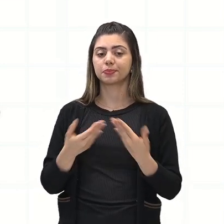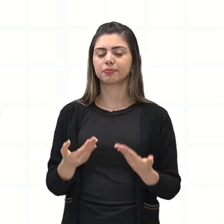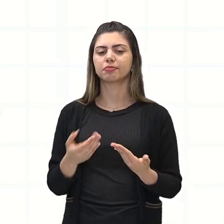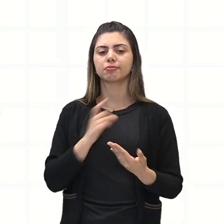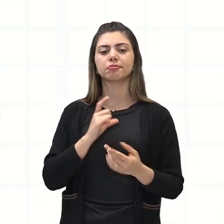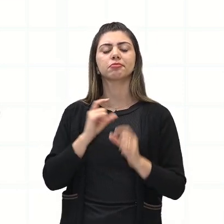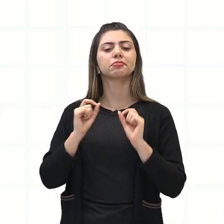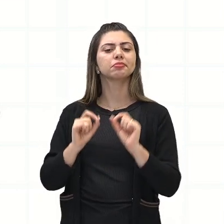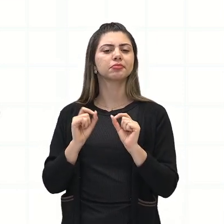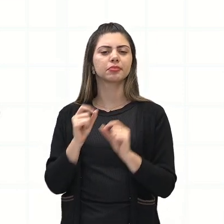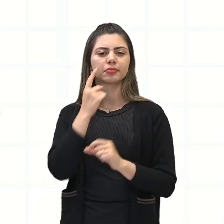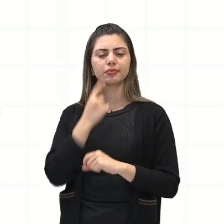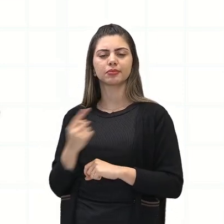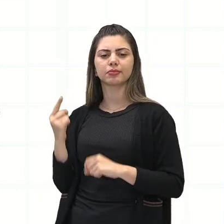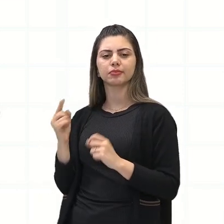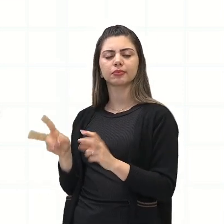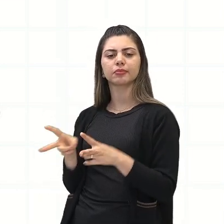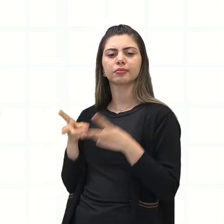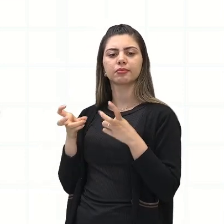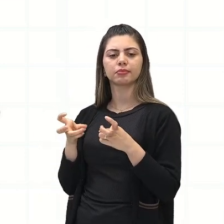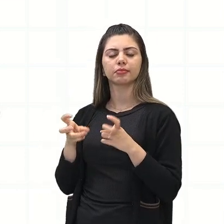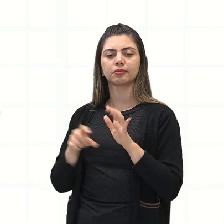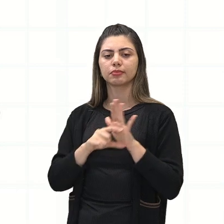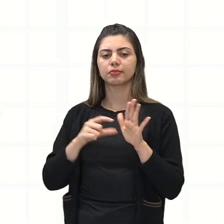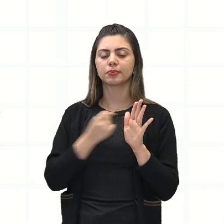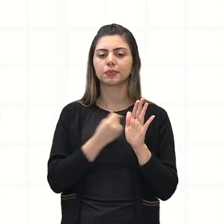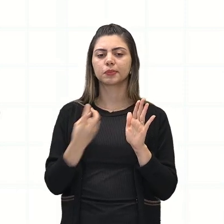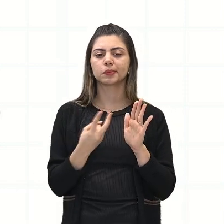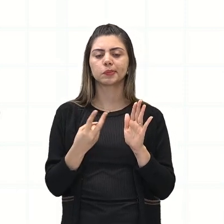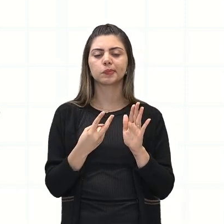um efeito de sentido